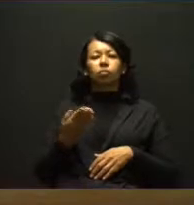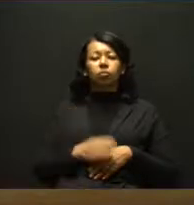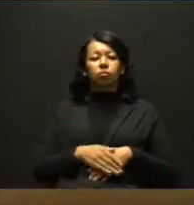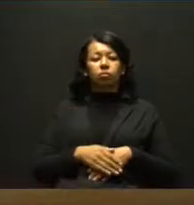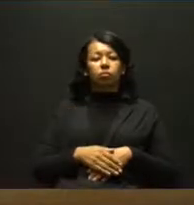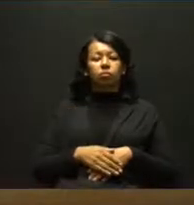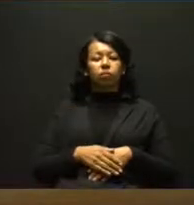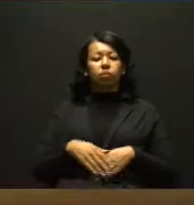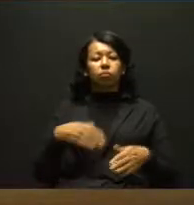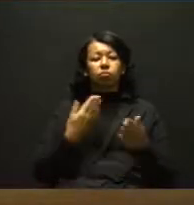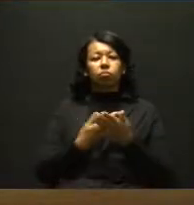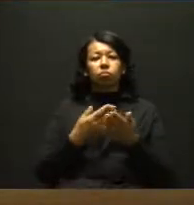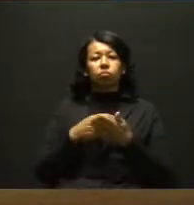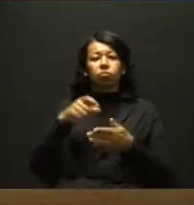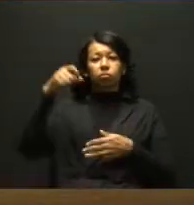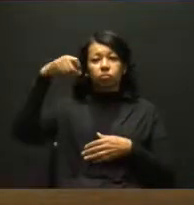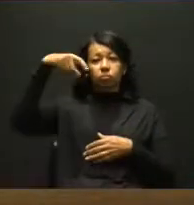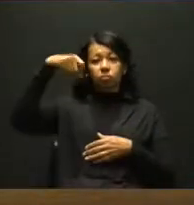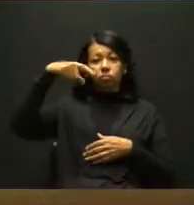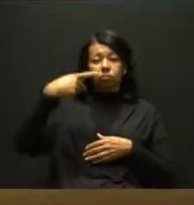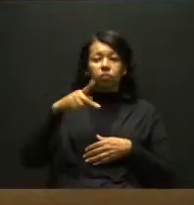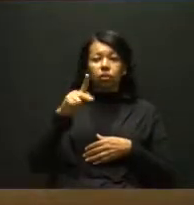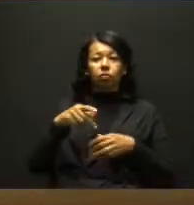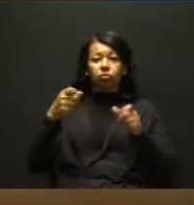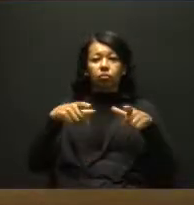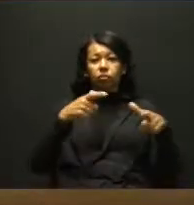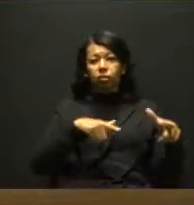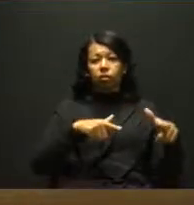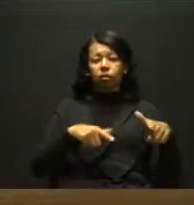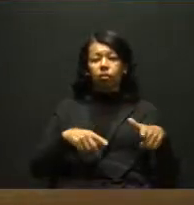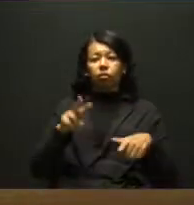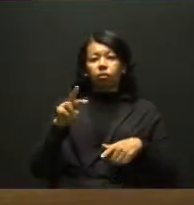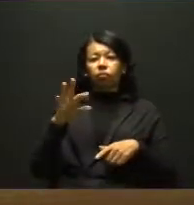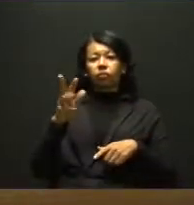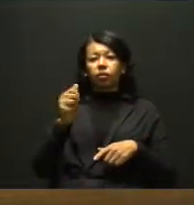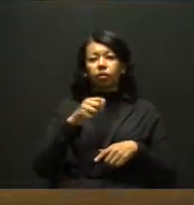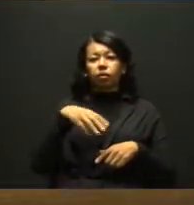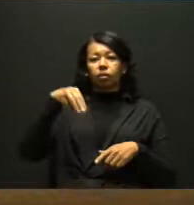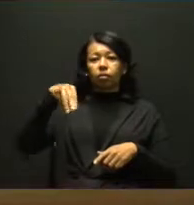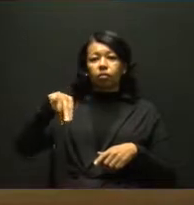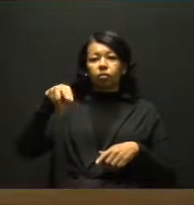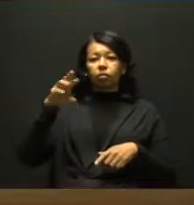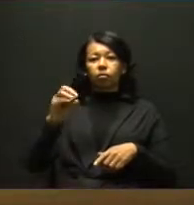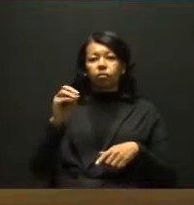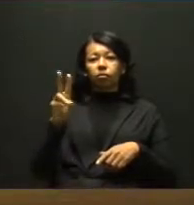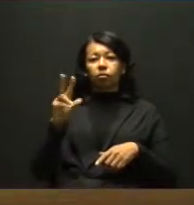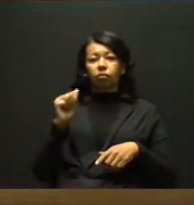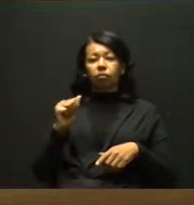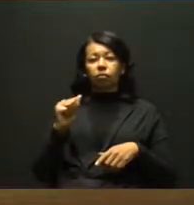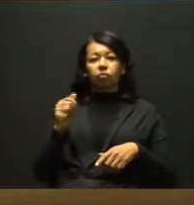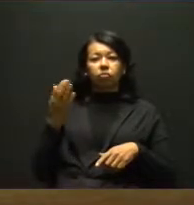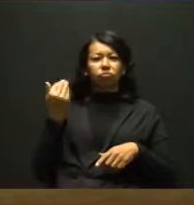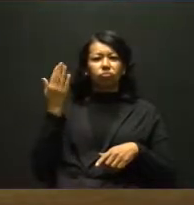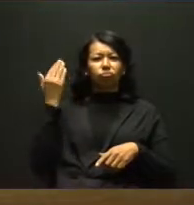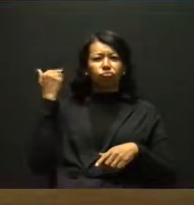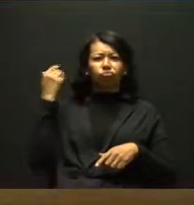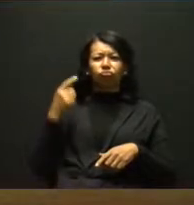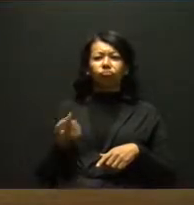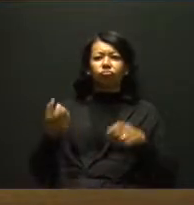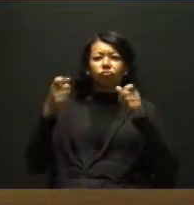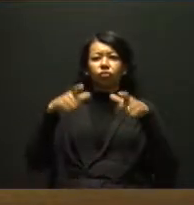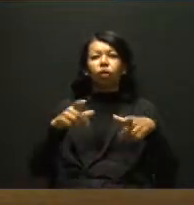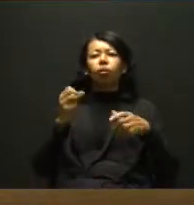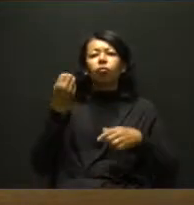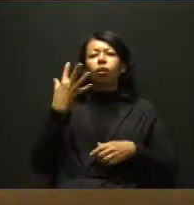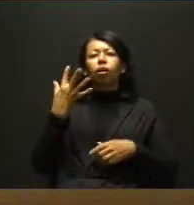vazamento da tecnologia no bairro vila nova o vazamento que já há muito tempo está lá quanto tempo vai